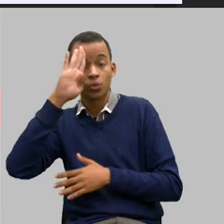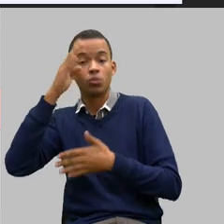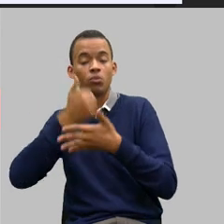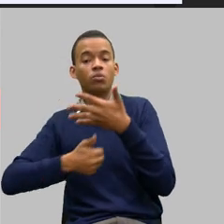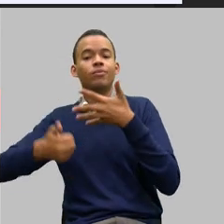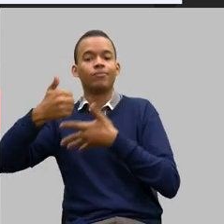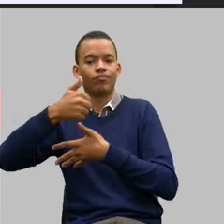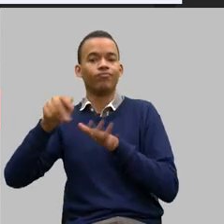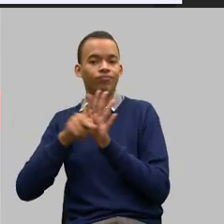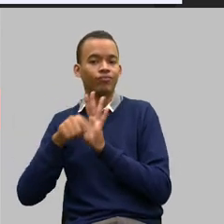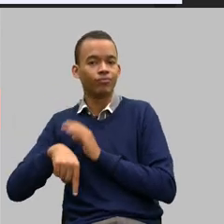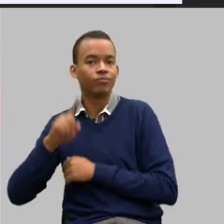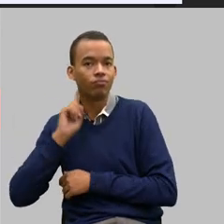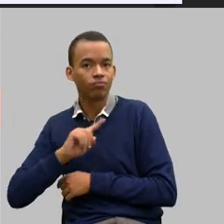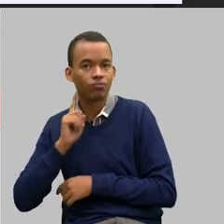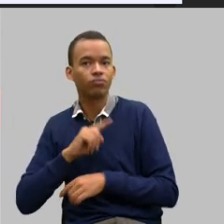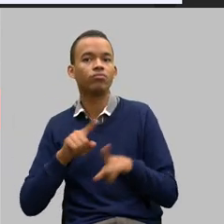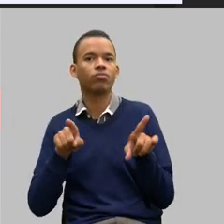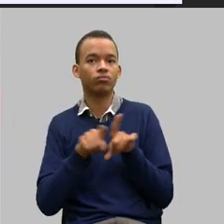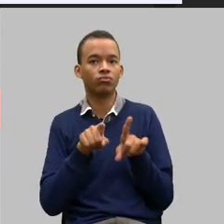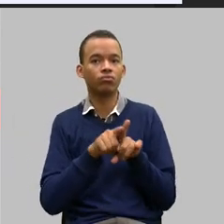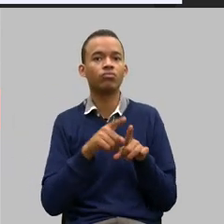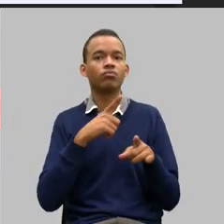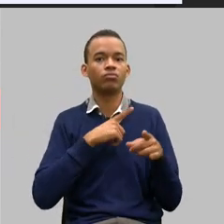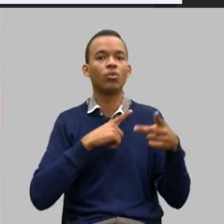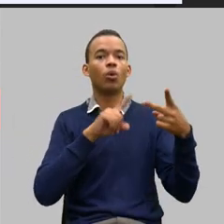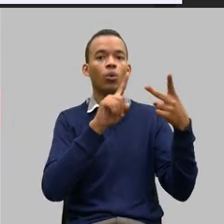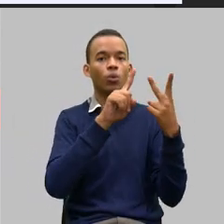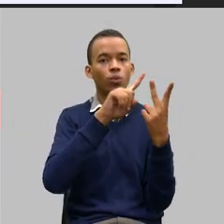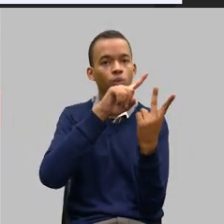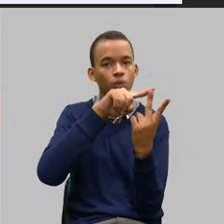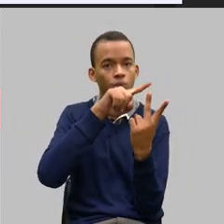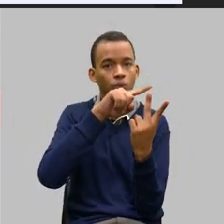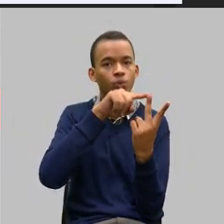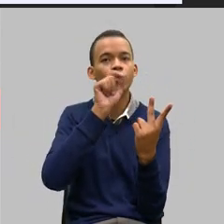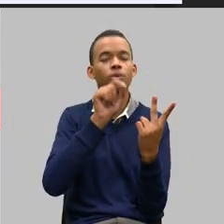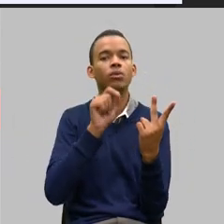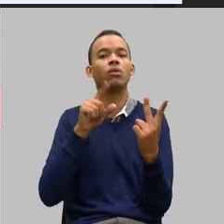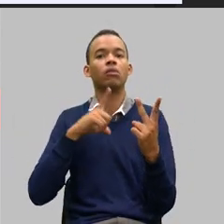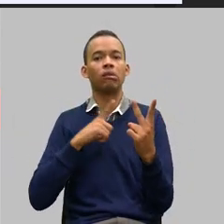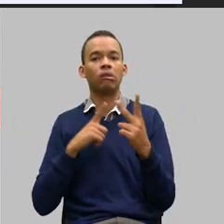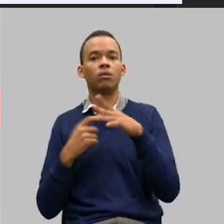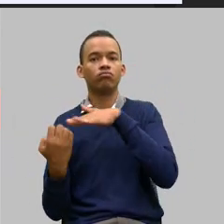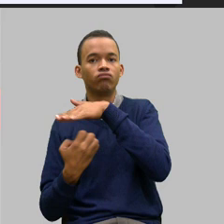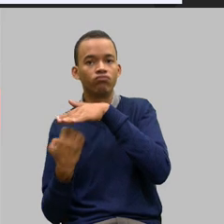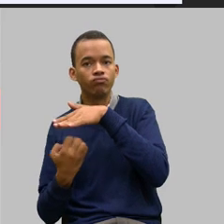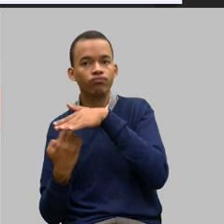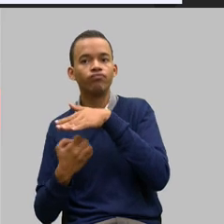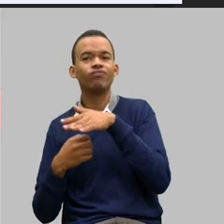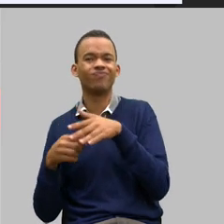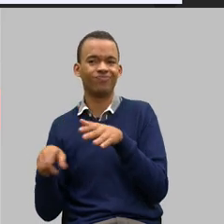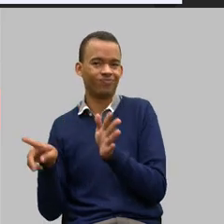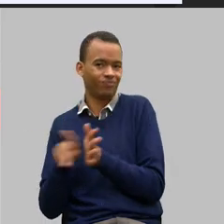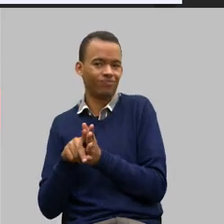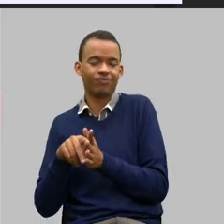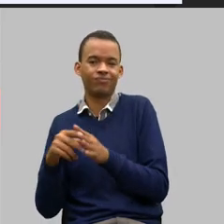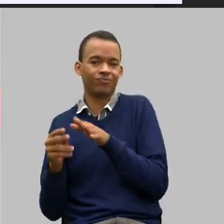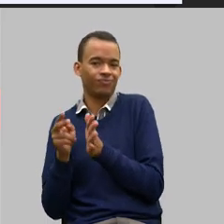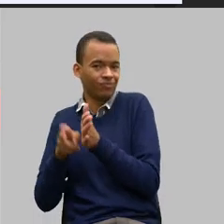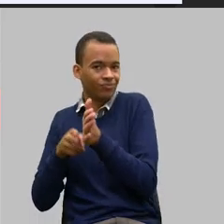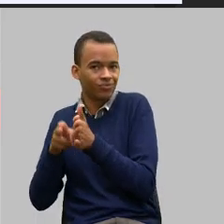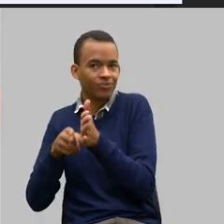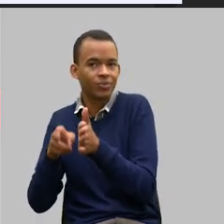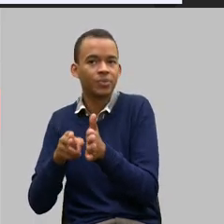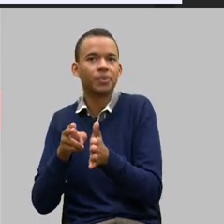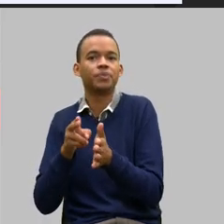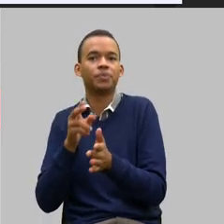aí né junto às concessionárias de ferrovias vejo aqui representantes aqui da da vli eh eh aelia